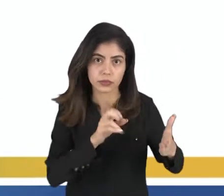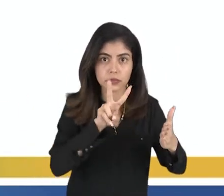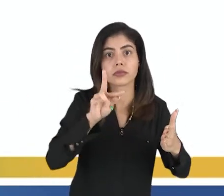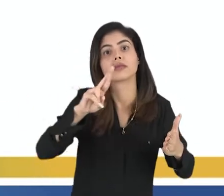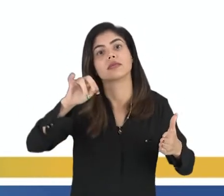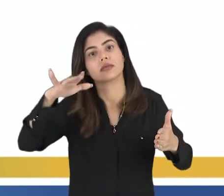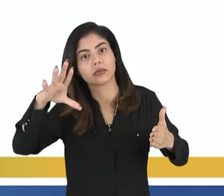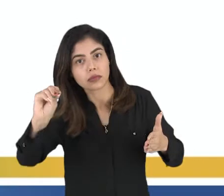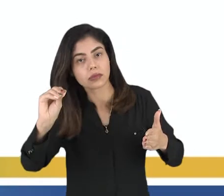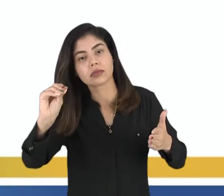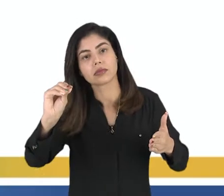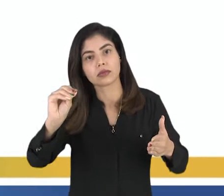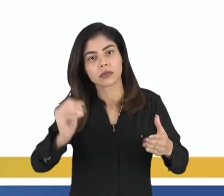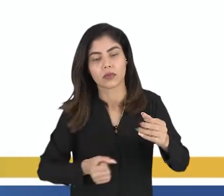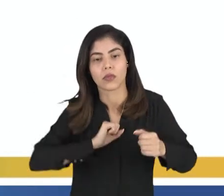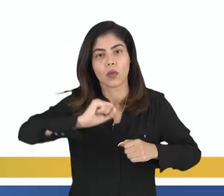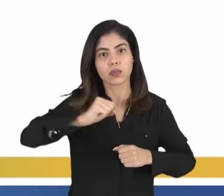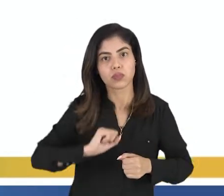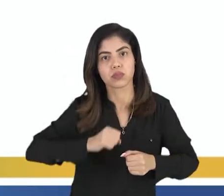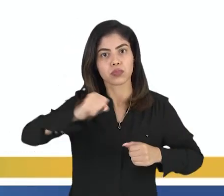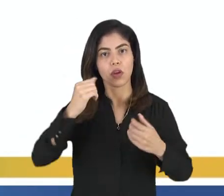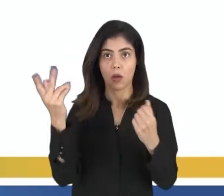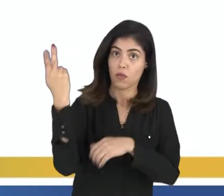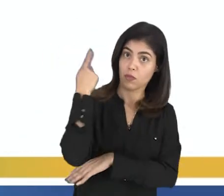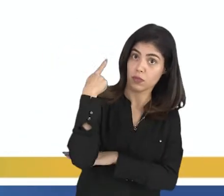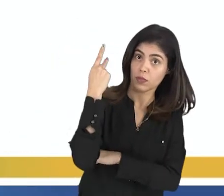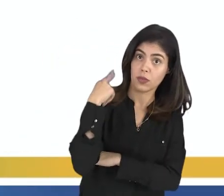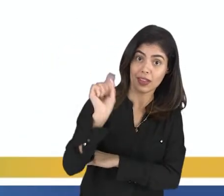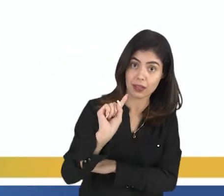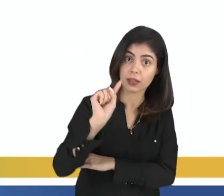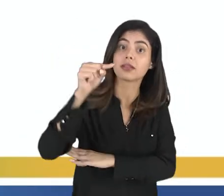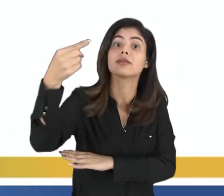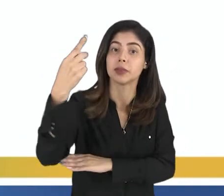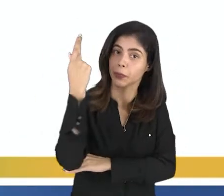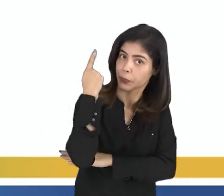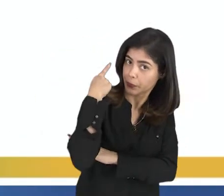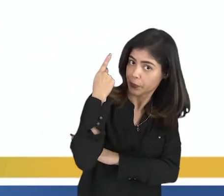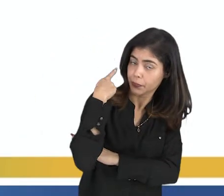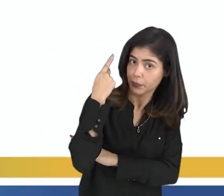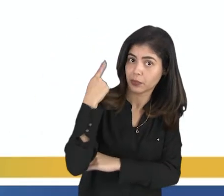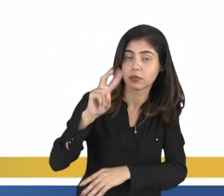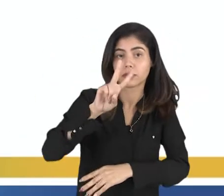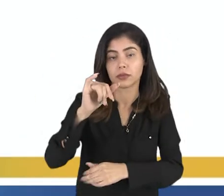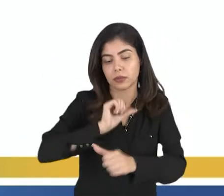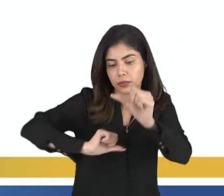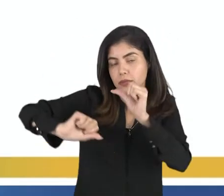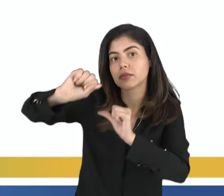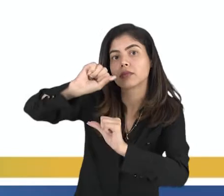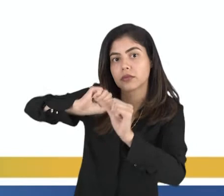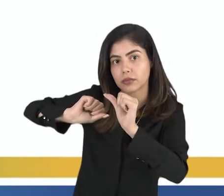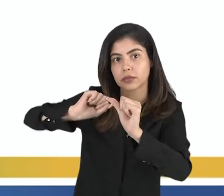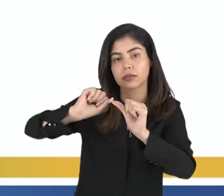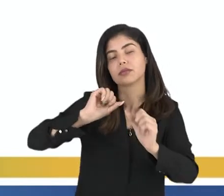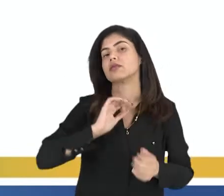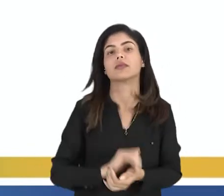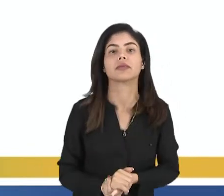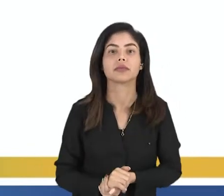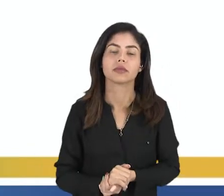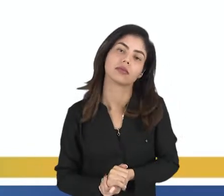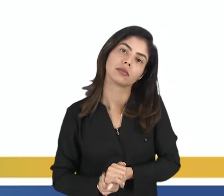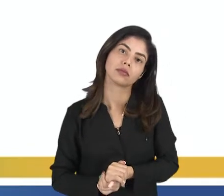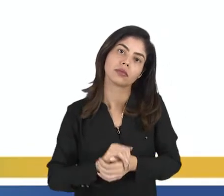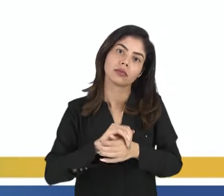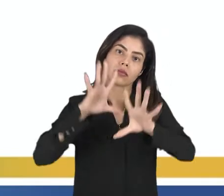pelo ventrículo direito, que irá bombear direto para os pulmões, e lá nos pulmões ocorre o que nós chamamos de